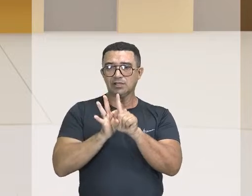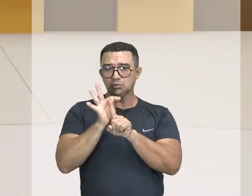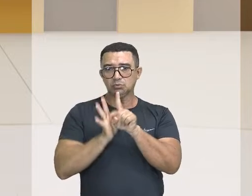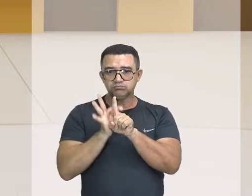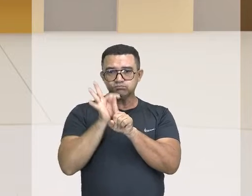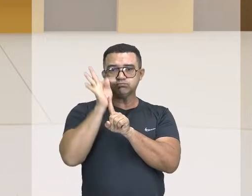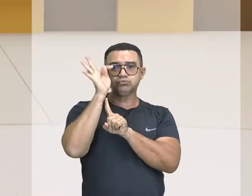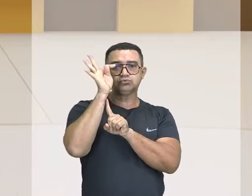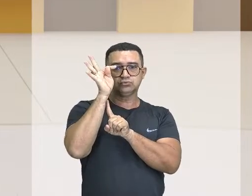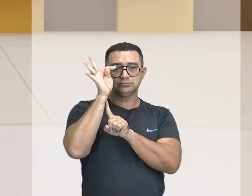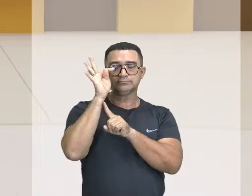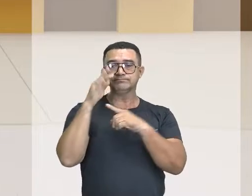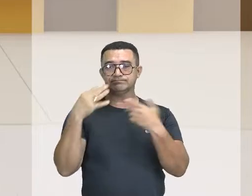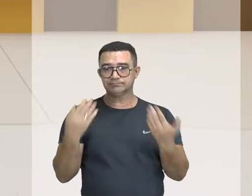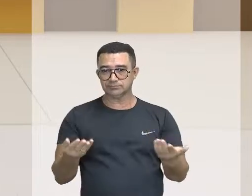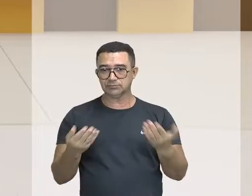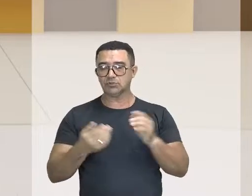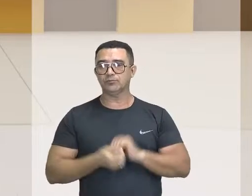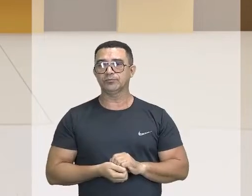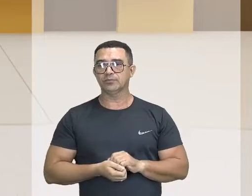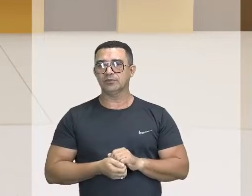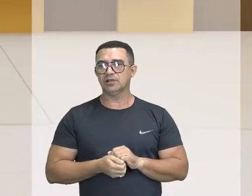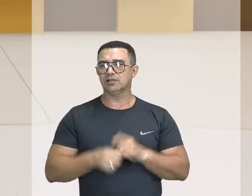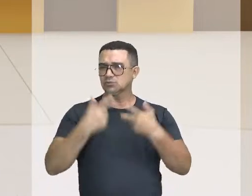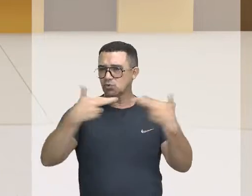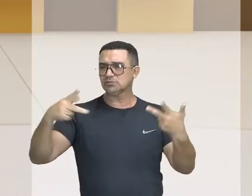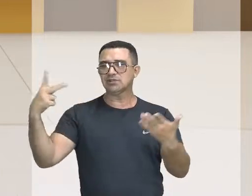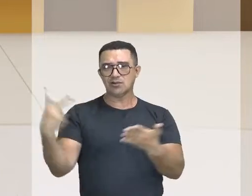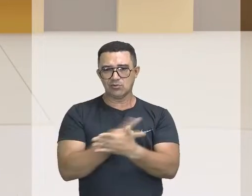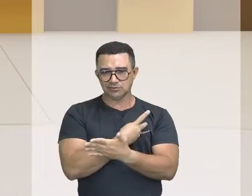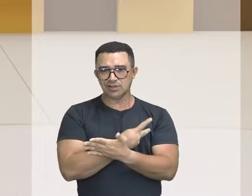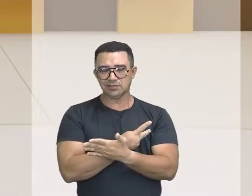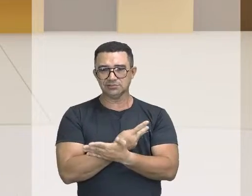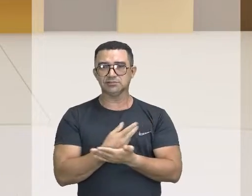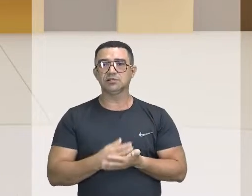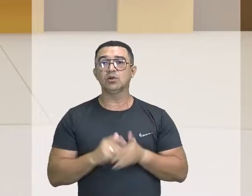aumente, Esses mecanismos de feedback, eles vão dizer